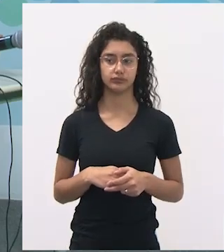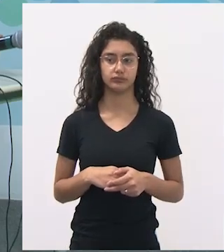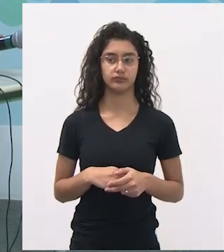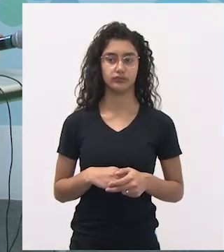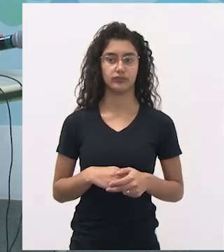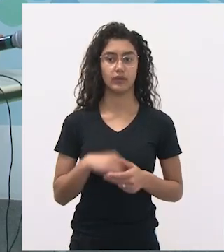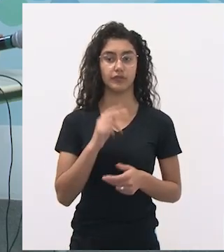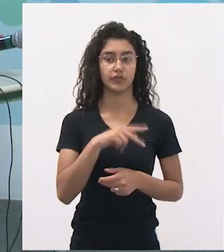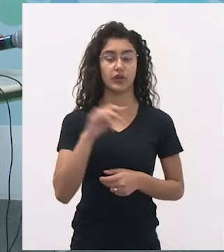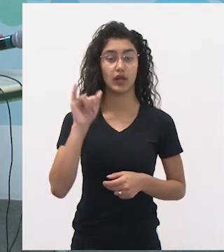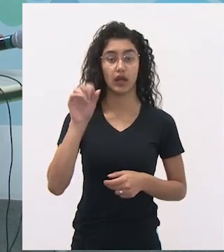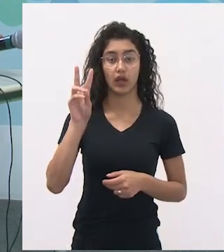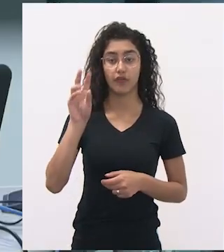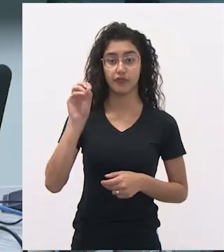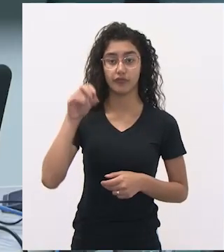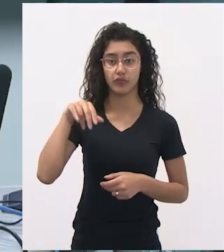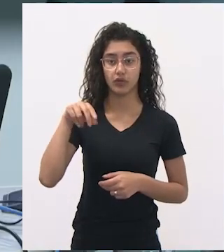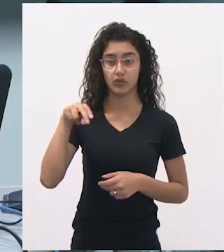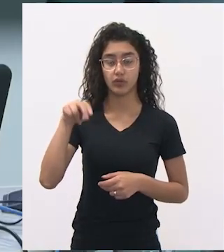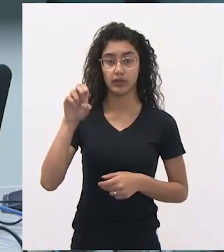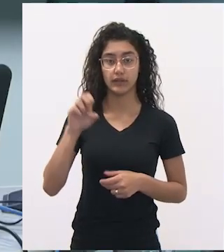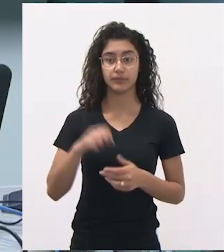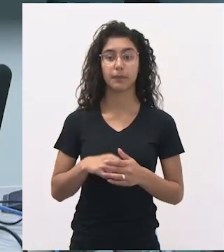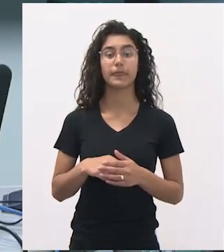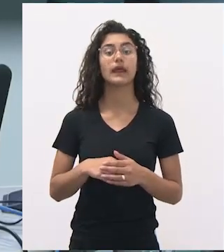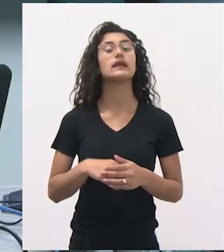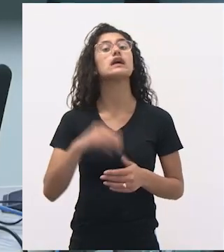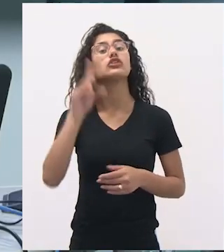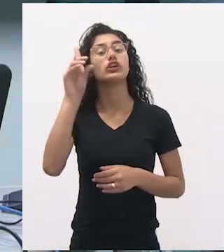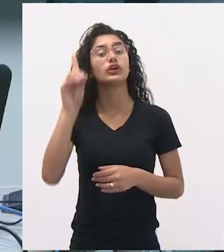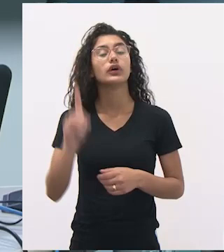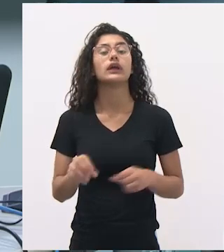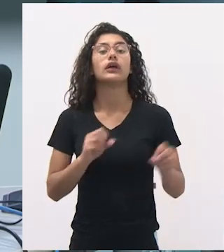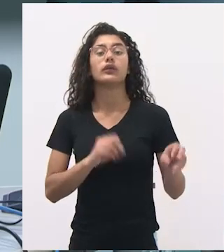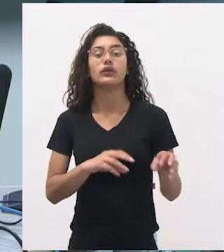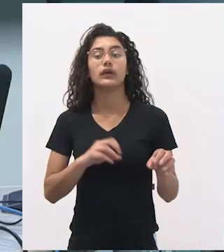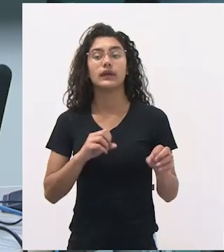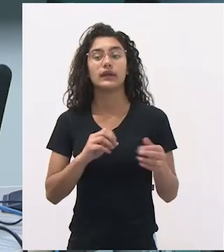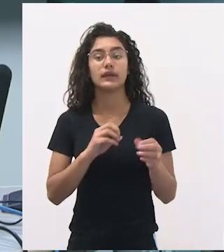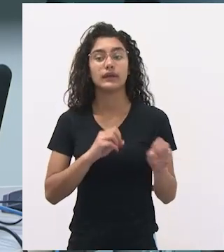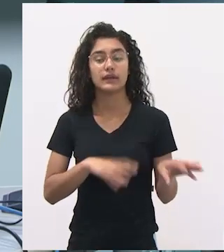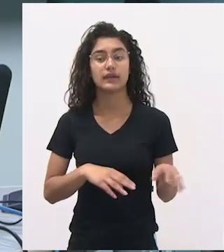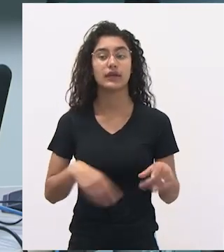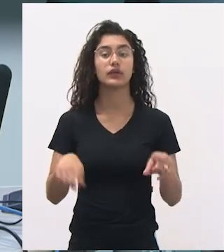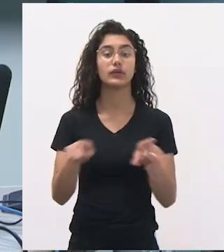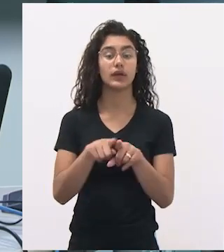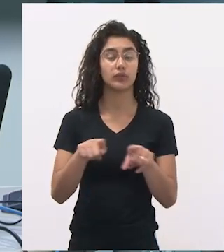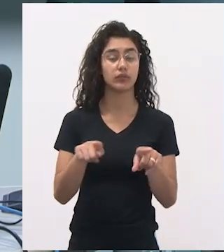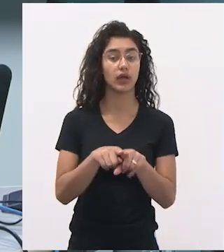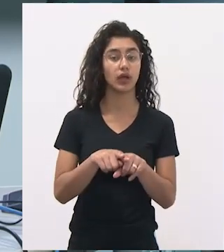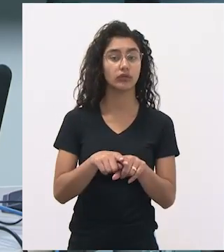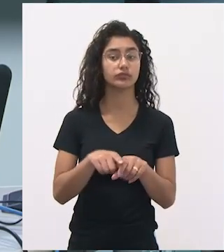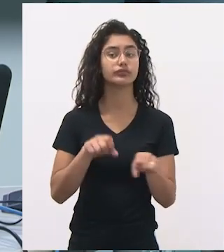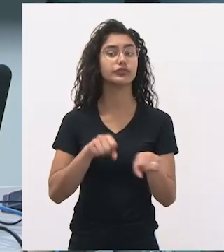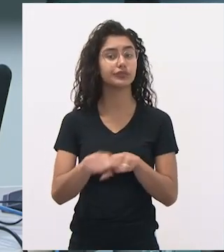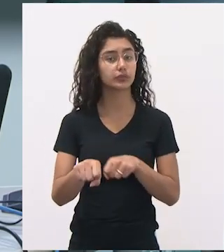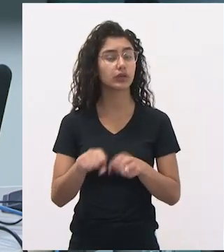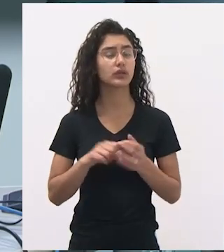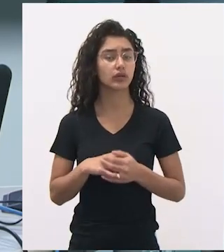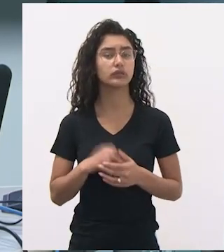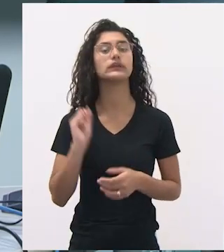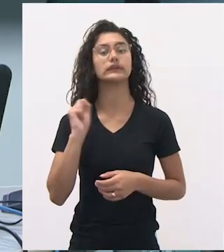Professora Ivone coloca se as diretorias de ensino também farão formação sobre o SAEB. Sim, farão.